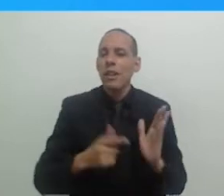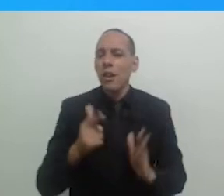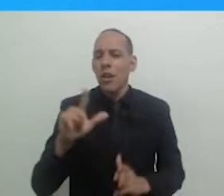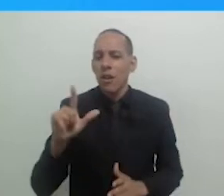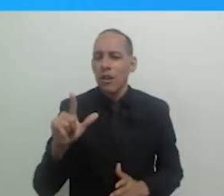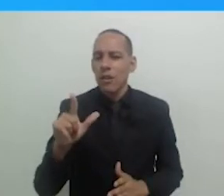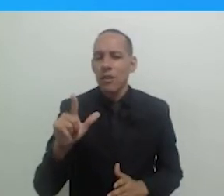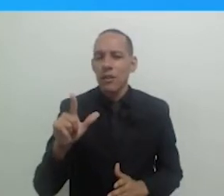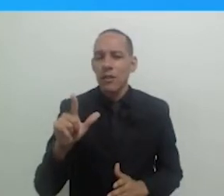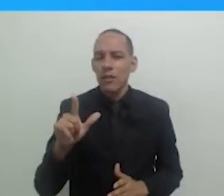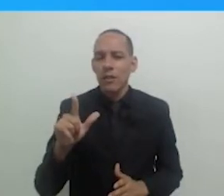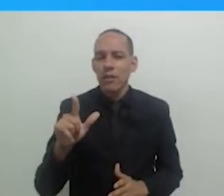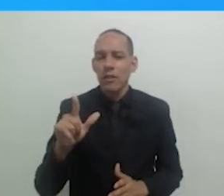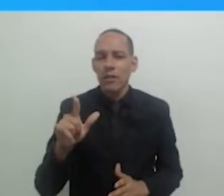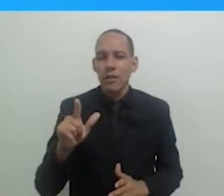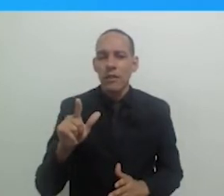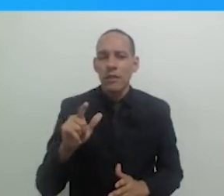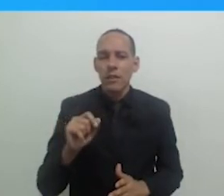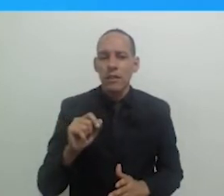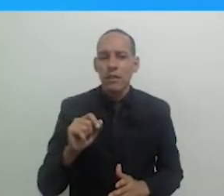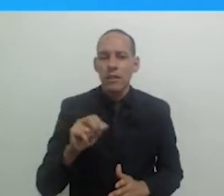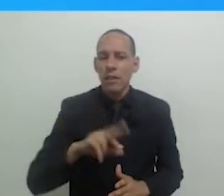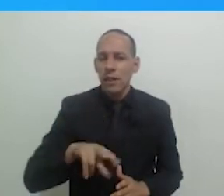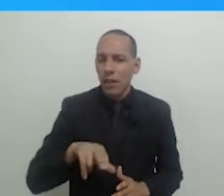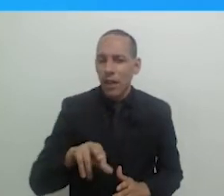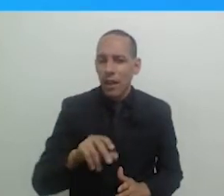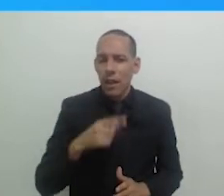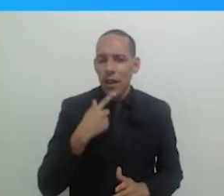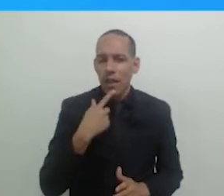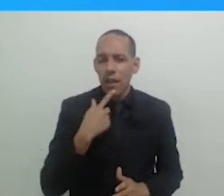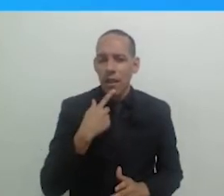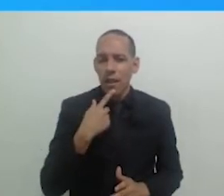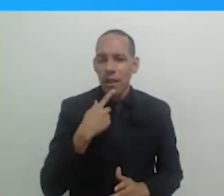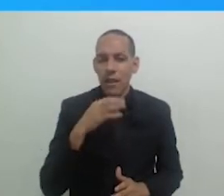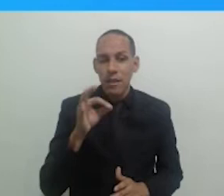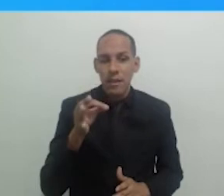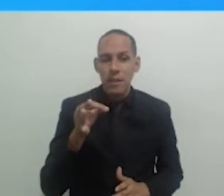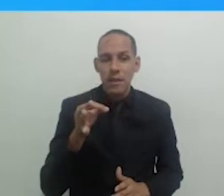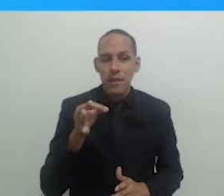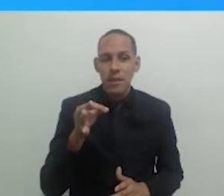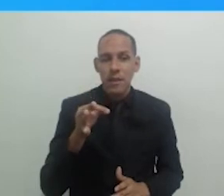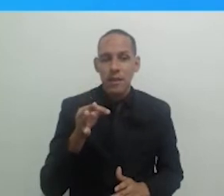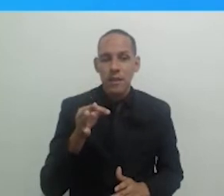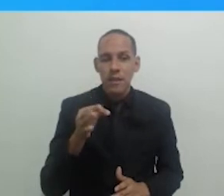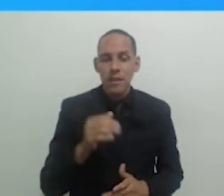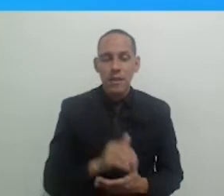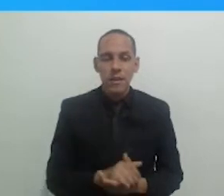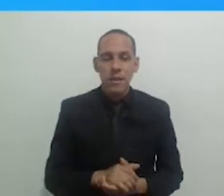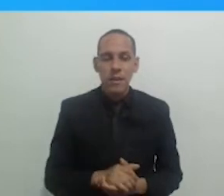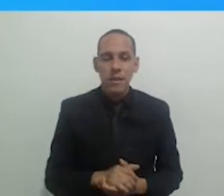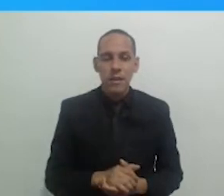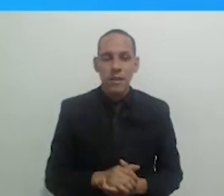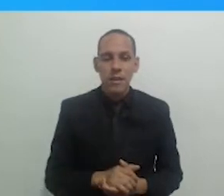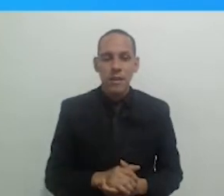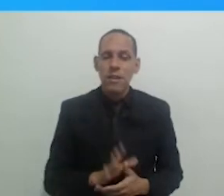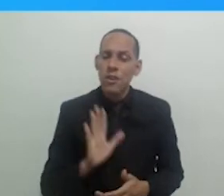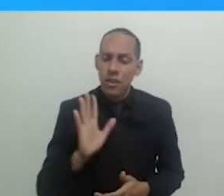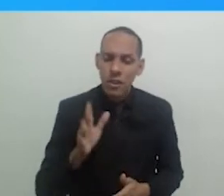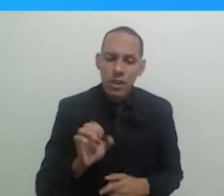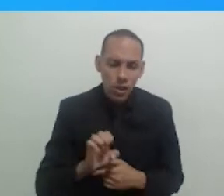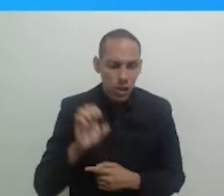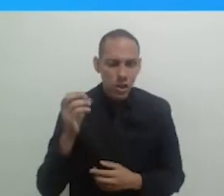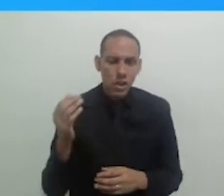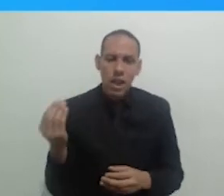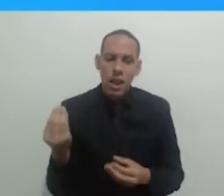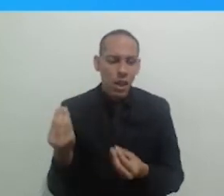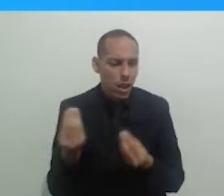questão de Cornélio? É, senhor presidente. Já foi uns dois meses que está por aqui. O desembargador já devolveu o processo. Senhor presidente, eu voto. Já